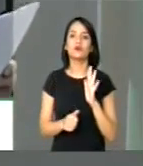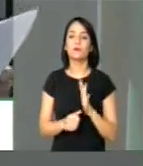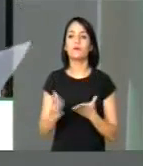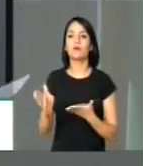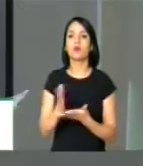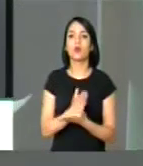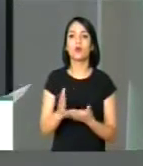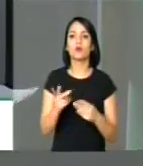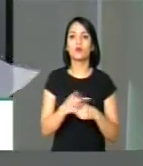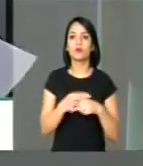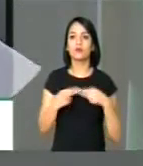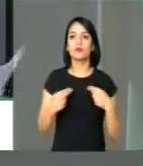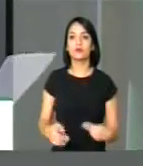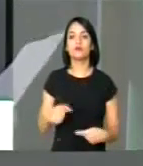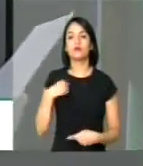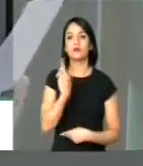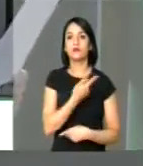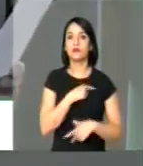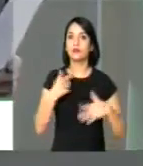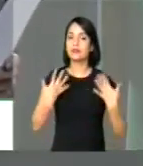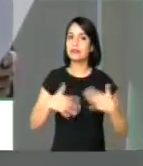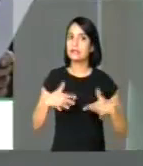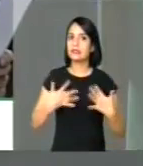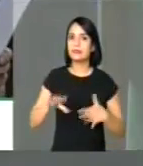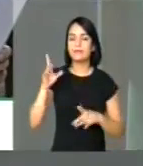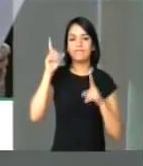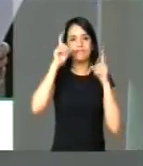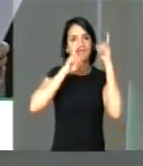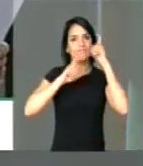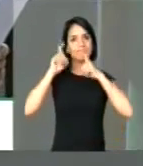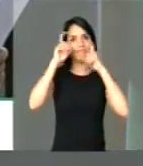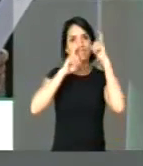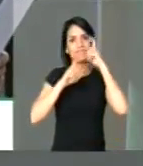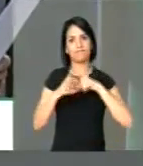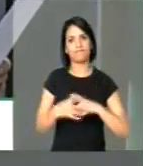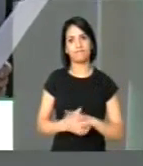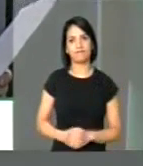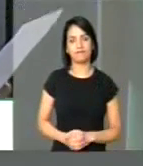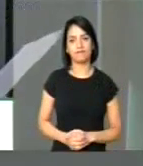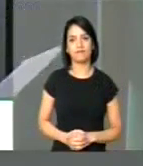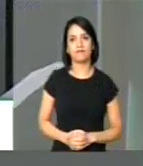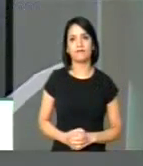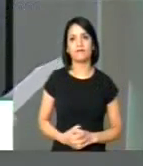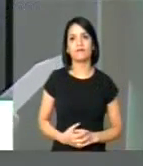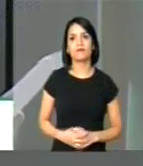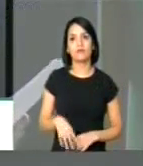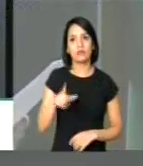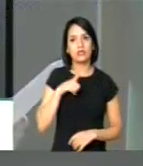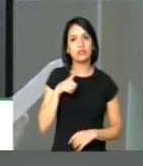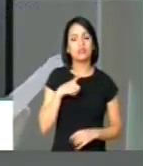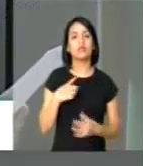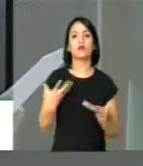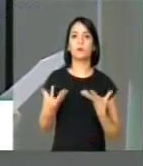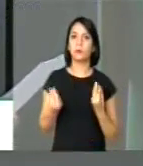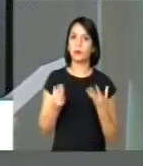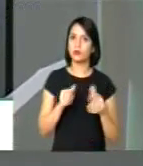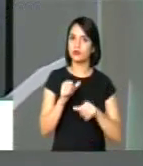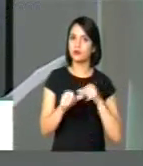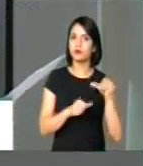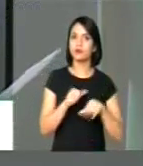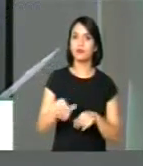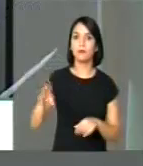algumas questões que nos deixam extremamente preocupados. Reconheço aqui que teve muitas mudanças, em